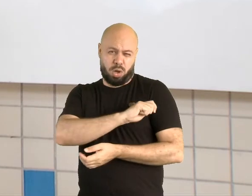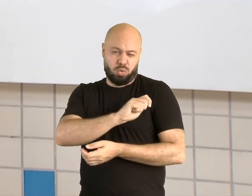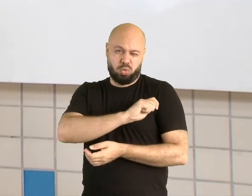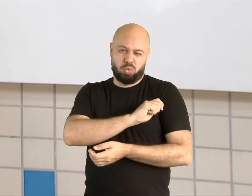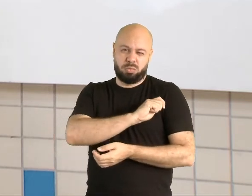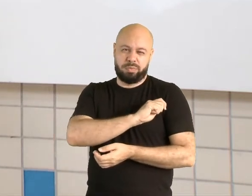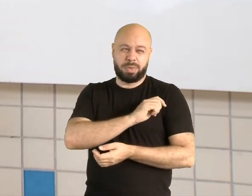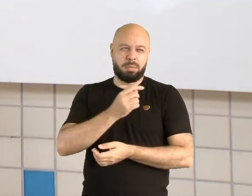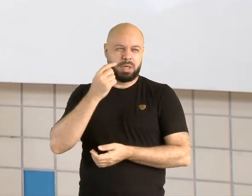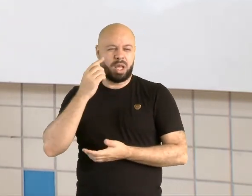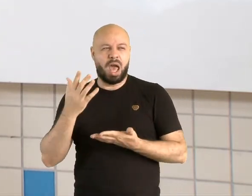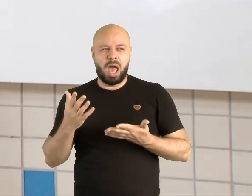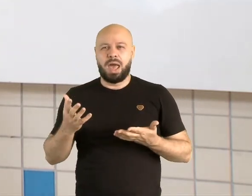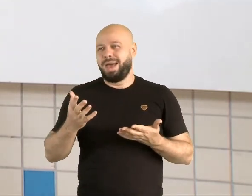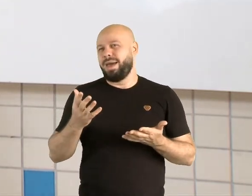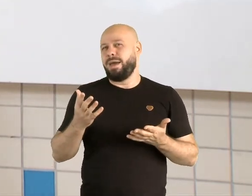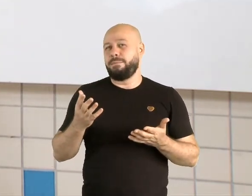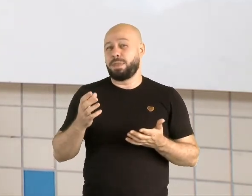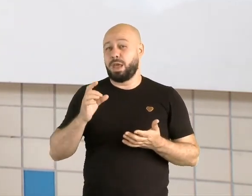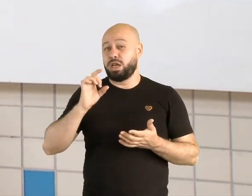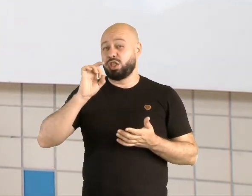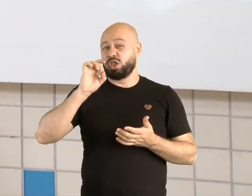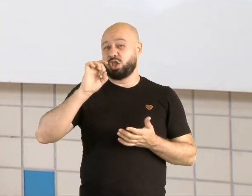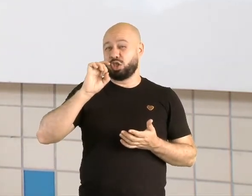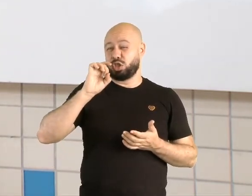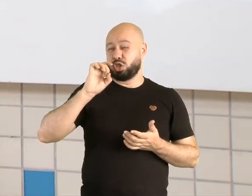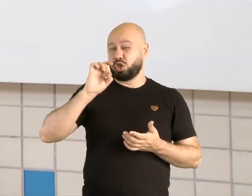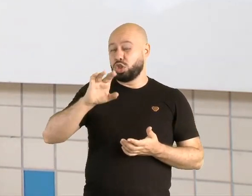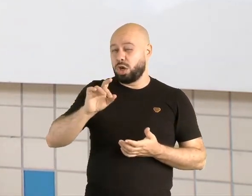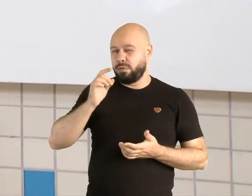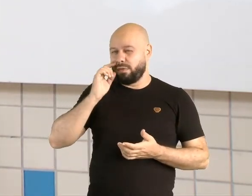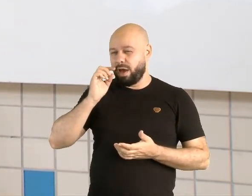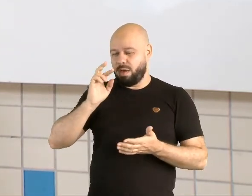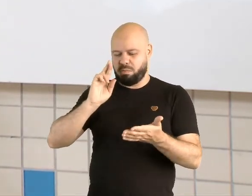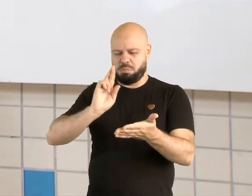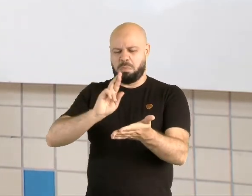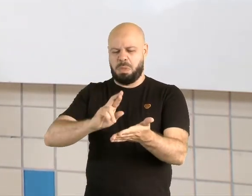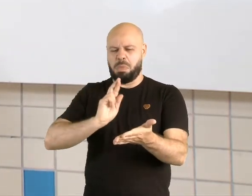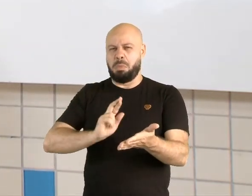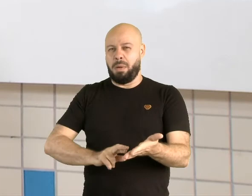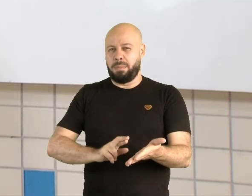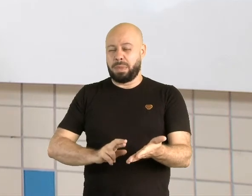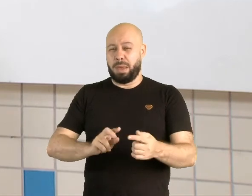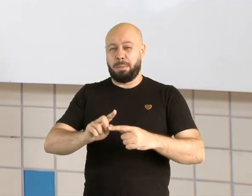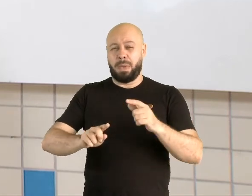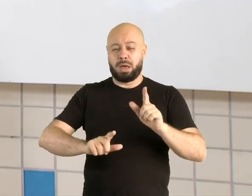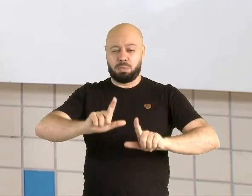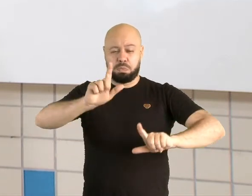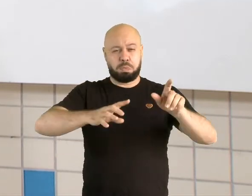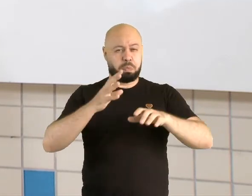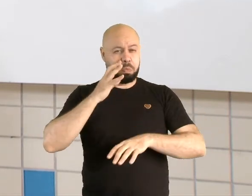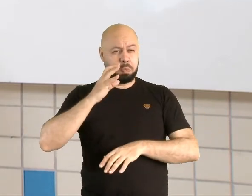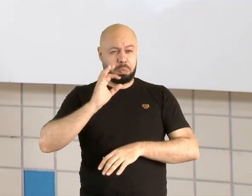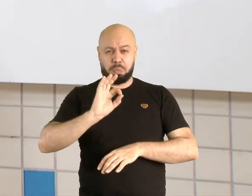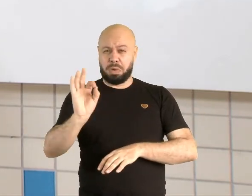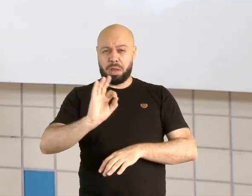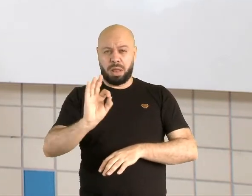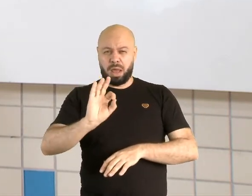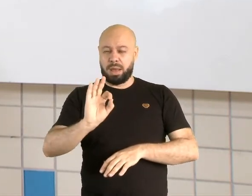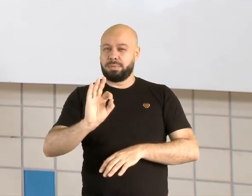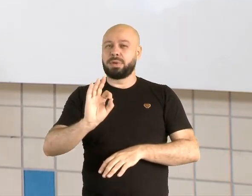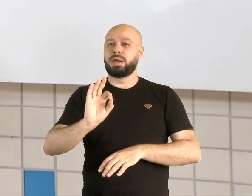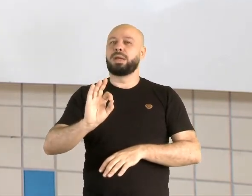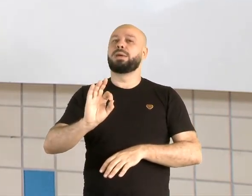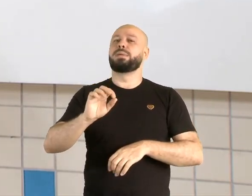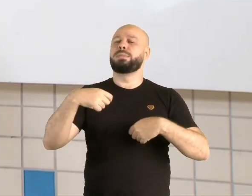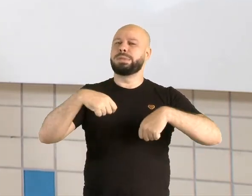vezes insistem em fazer, em só ir lá e responder a atividade sem assistir a aula, porque assistir a